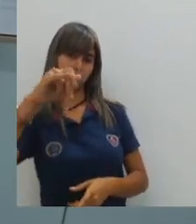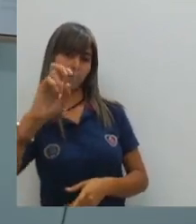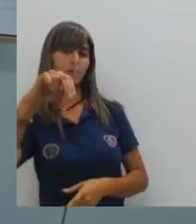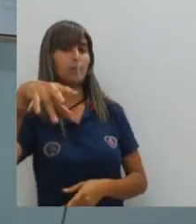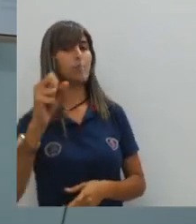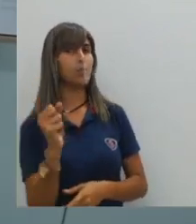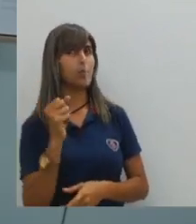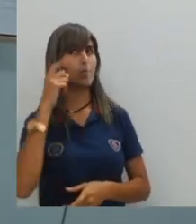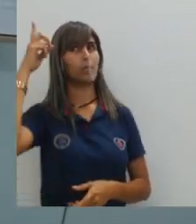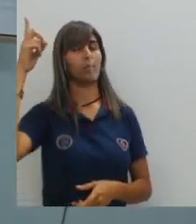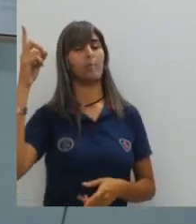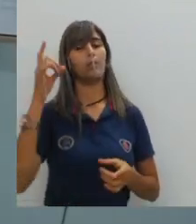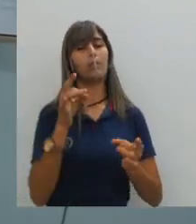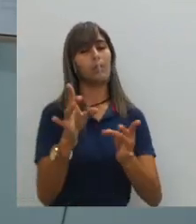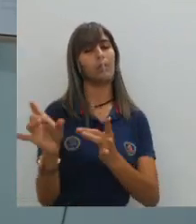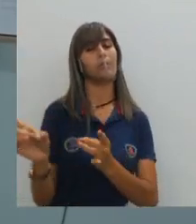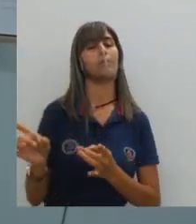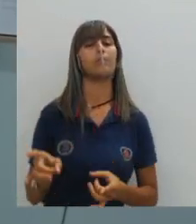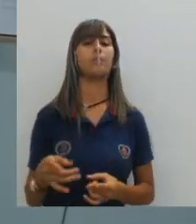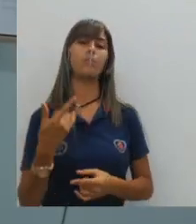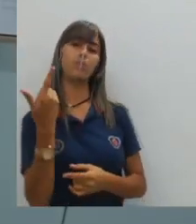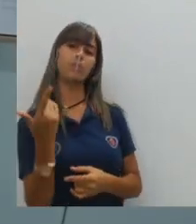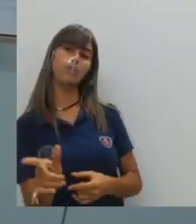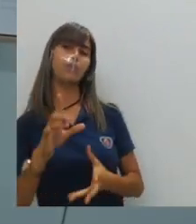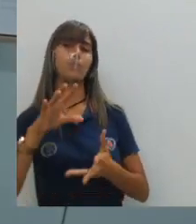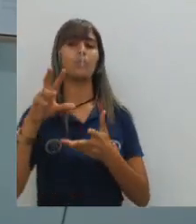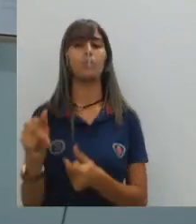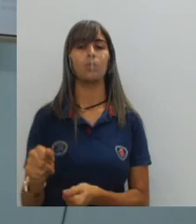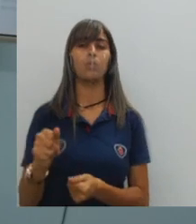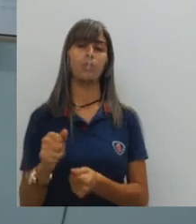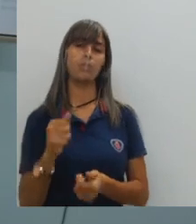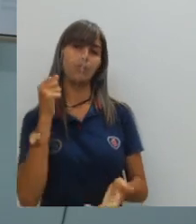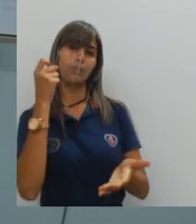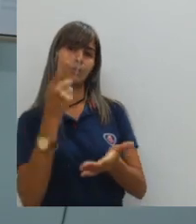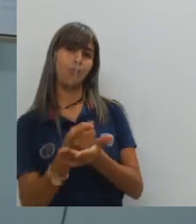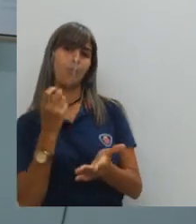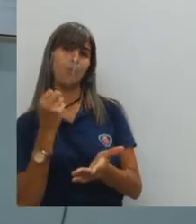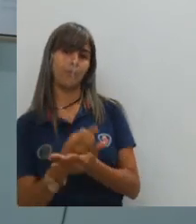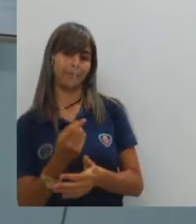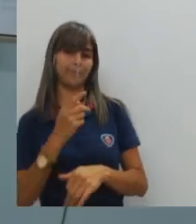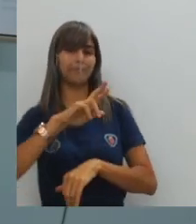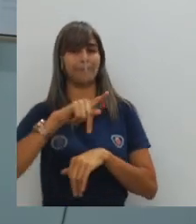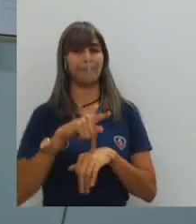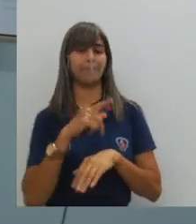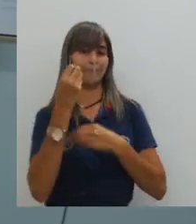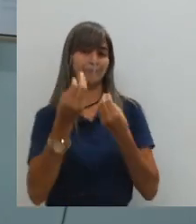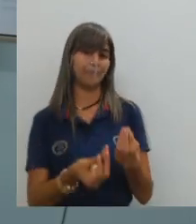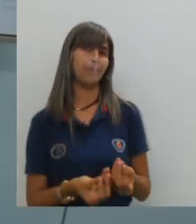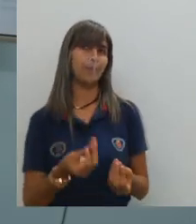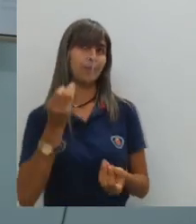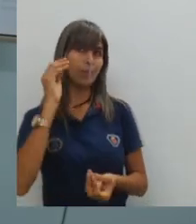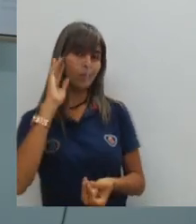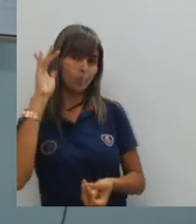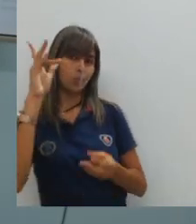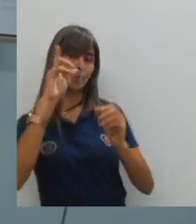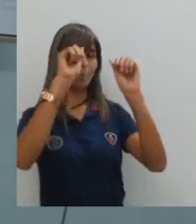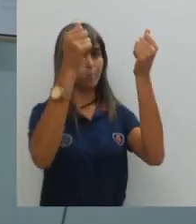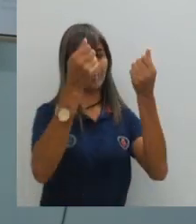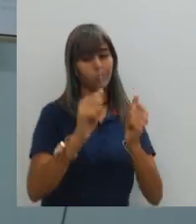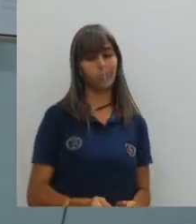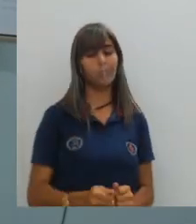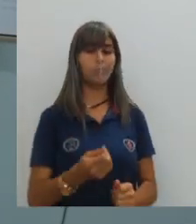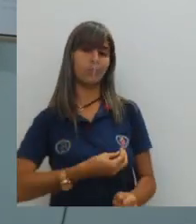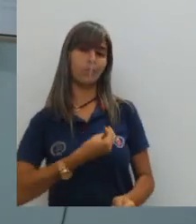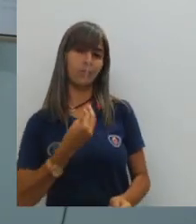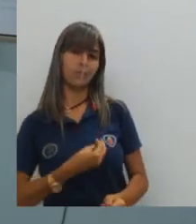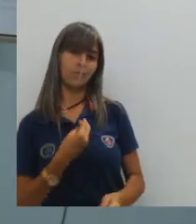uma ideia que é vendida por uma outra nação e a nossa nação compra essa ideia como sendo o ideal, o modelo ideal de